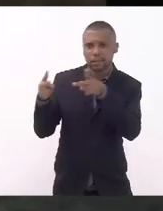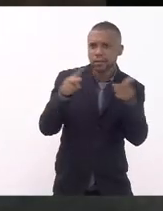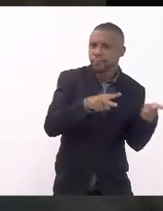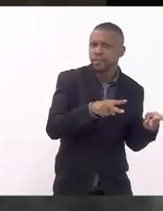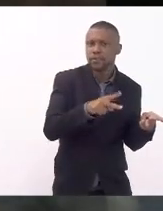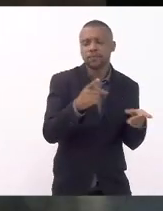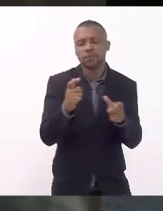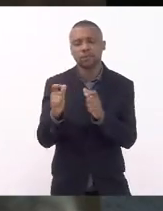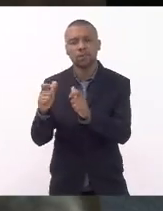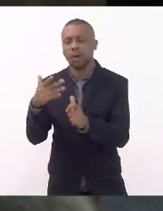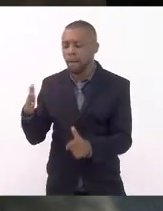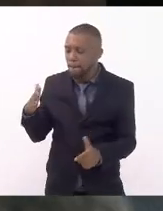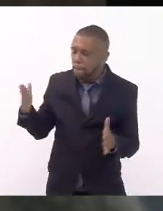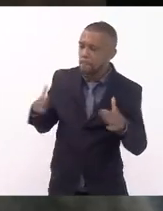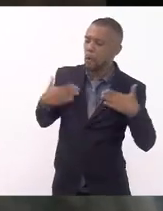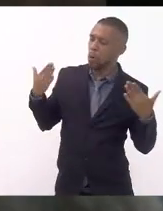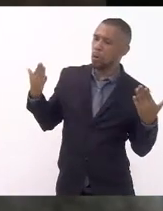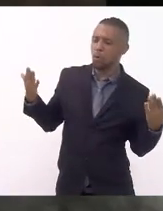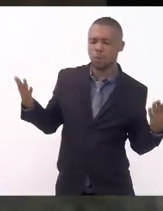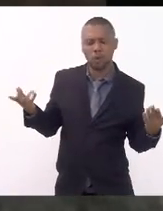suas unidades sem que